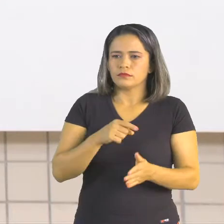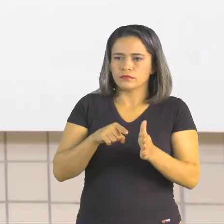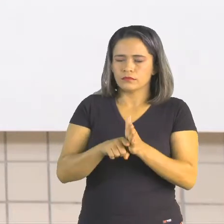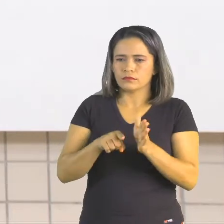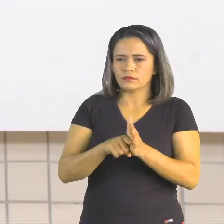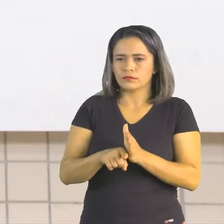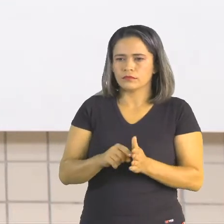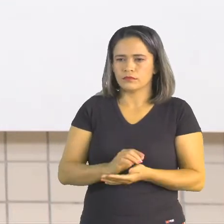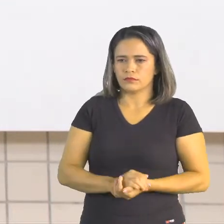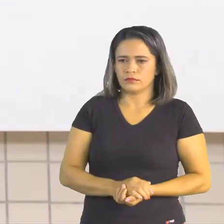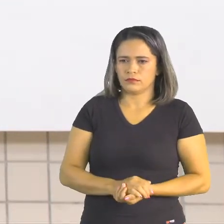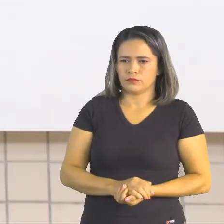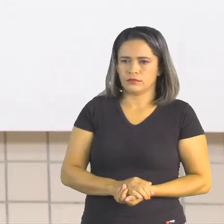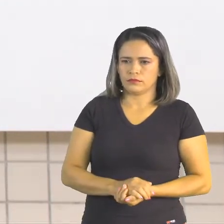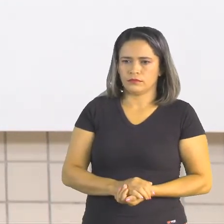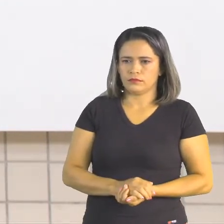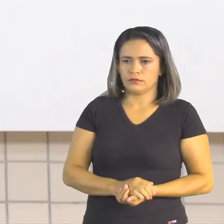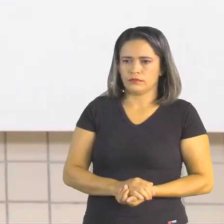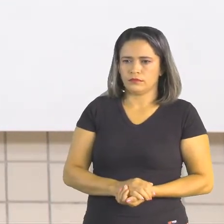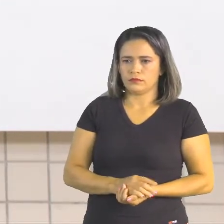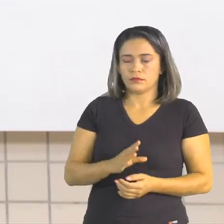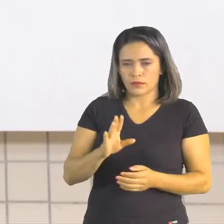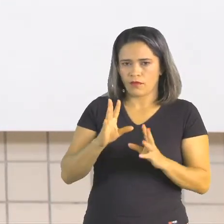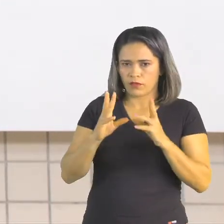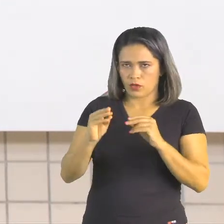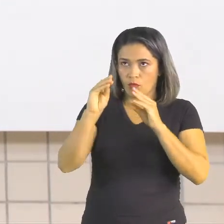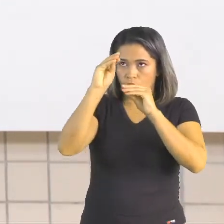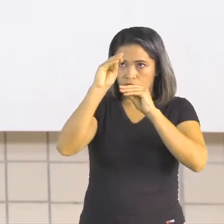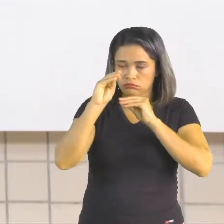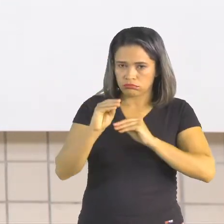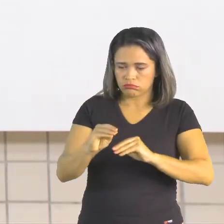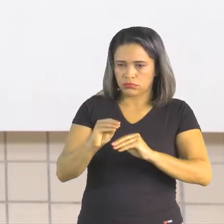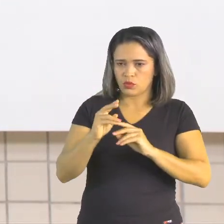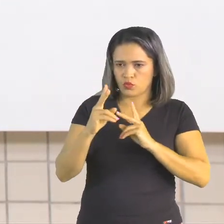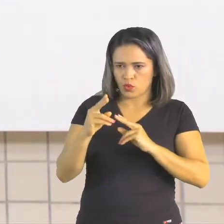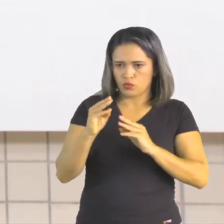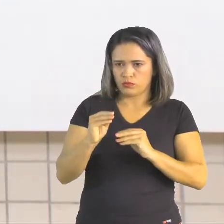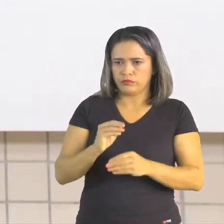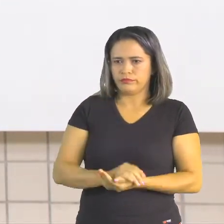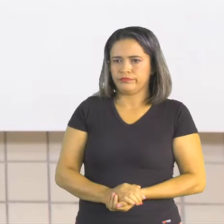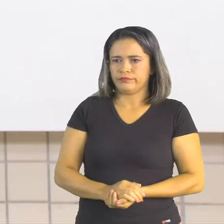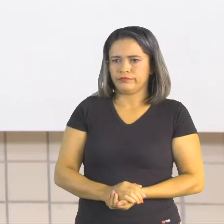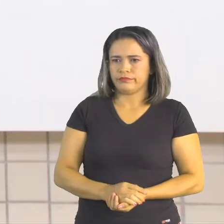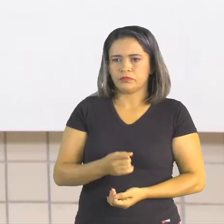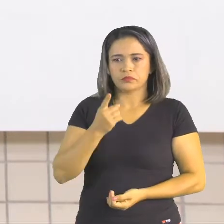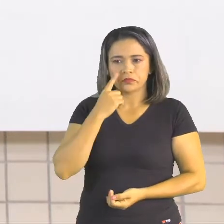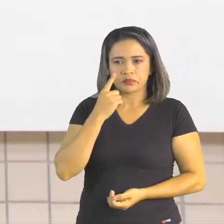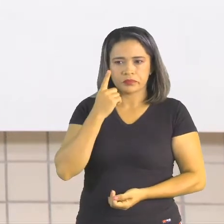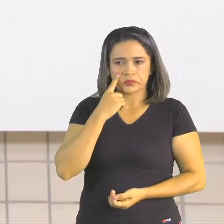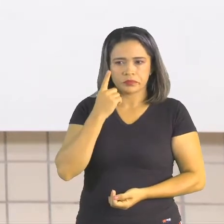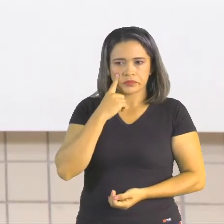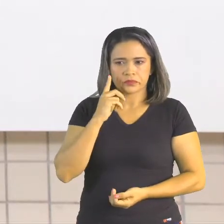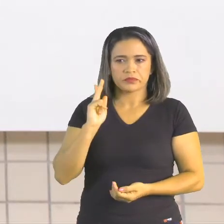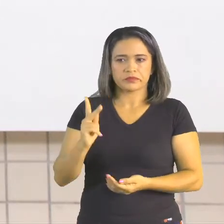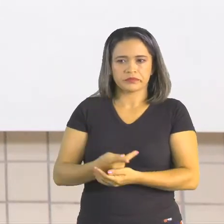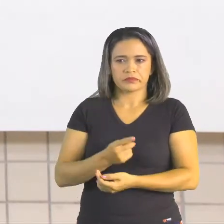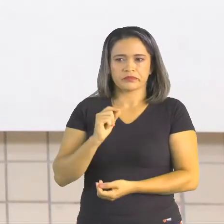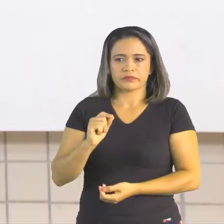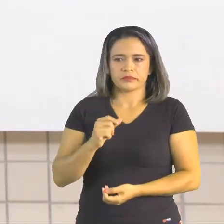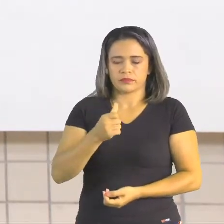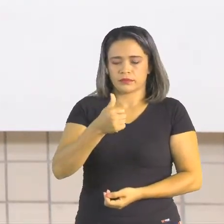aqui. Esse aqui a gente também vai armar da mesma forma, só que agora, observem o que, que vai acontecer.